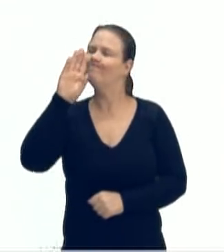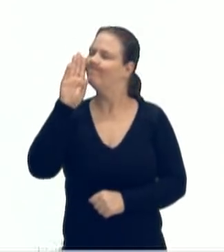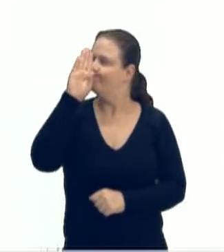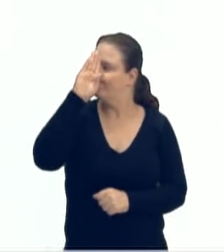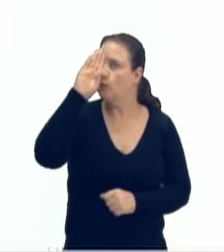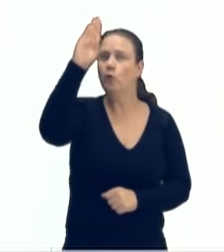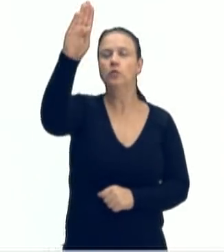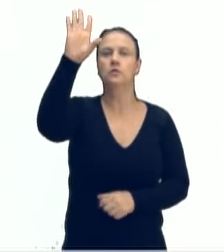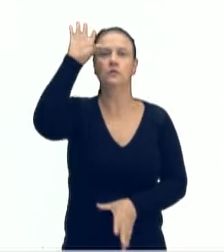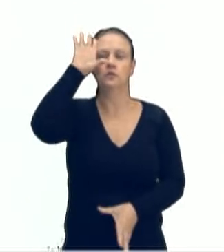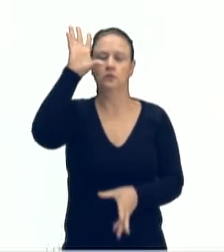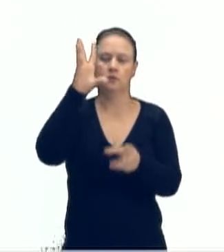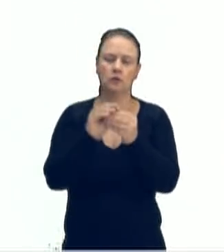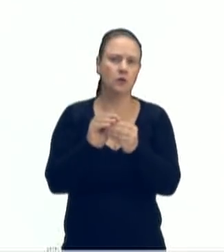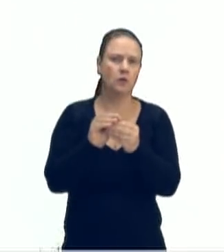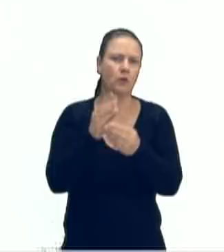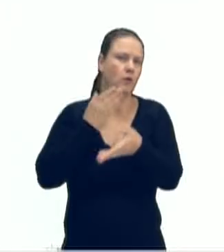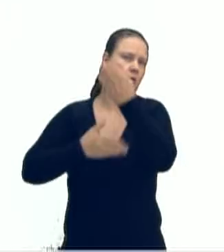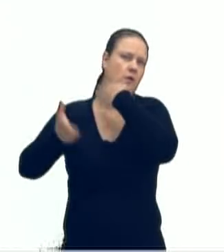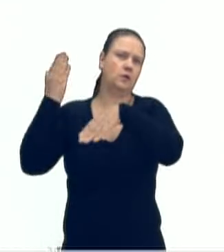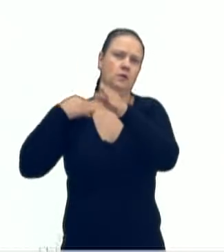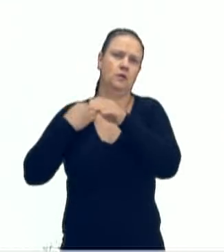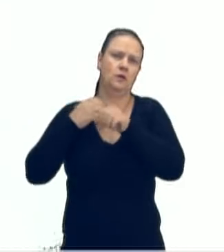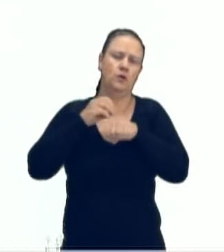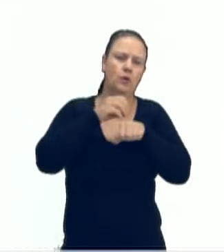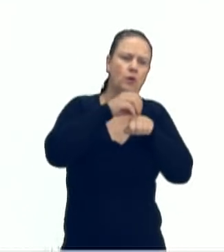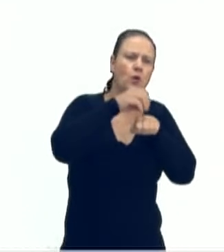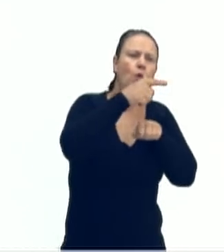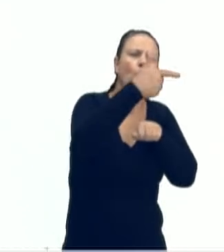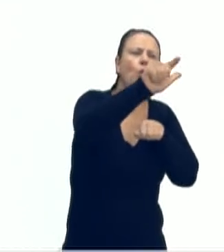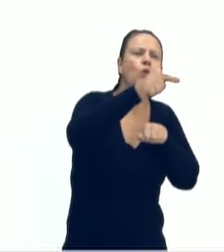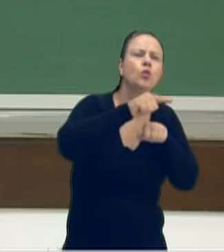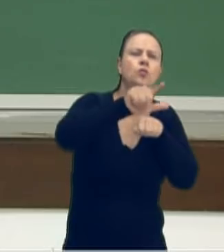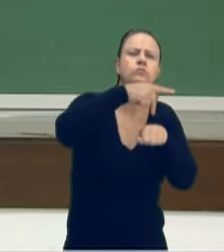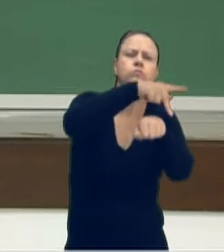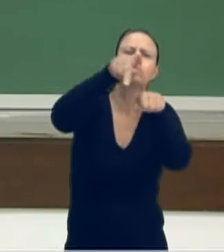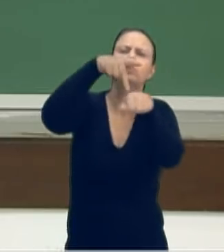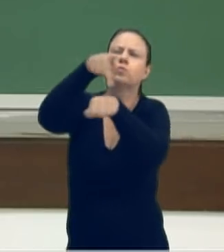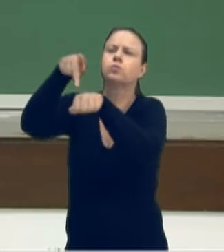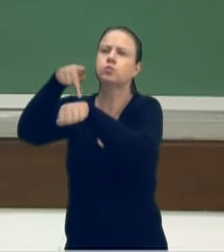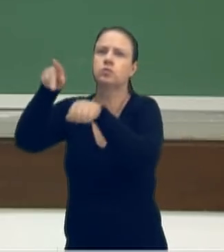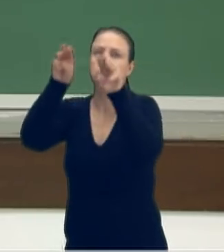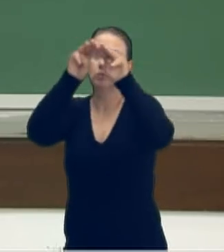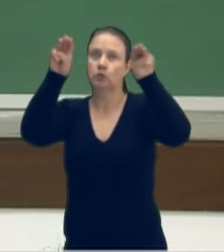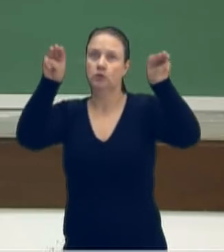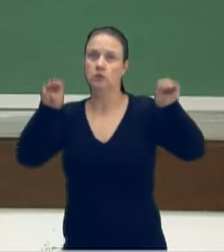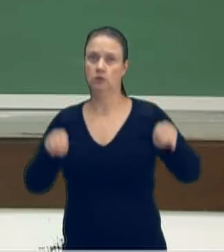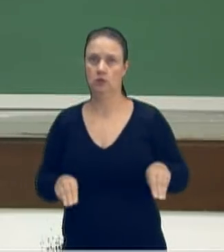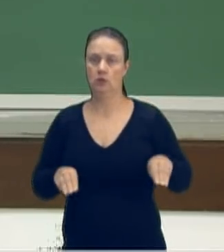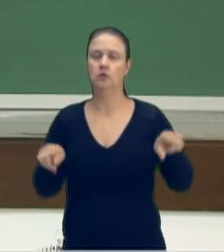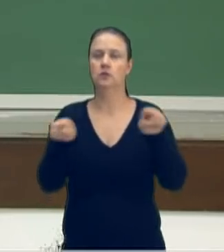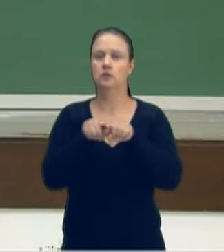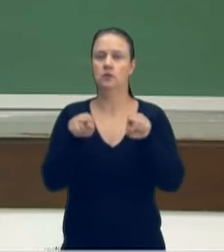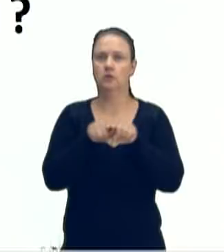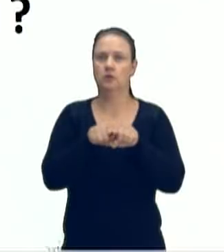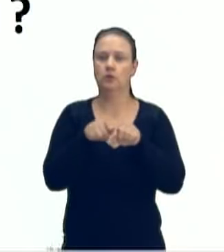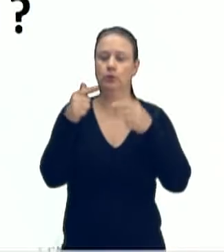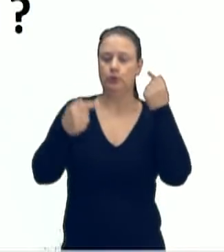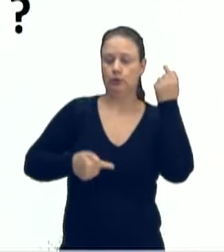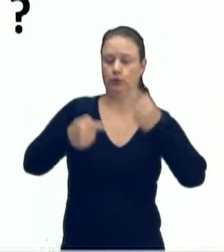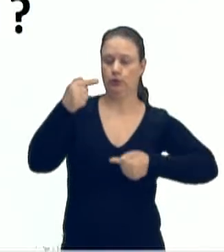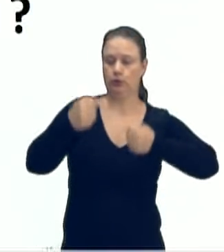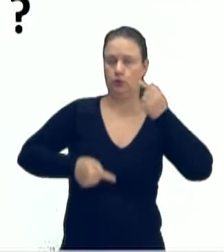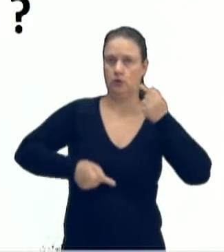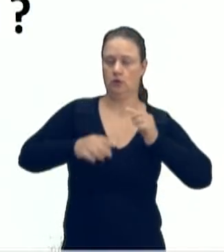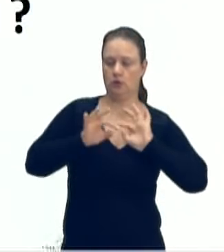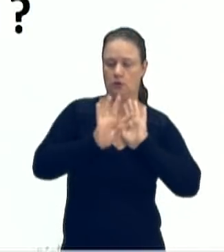para compreender o passado, estão espalhados em museus de várias partes do mundo. A partir do que foi discutido nessa aula, produza